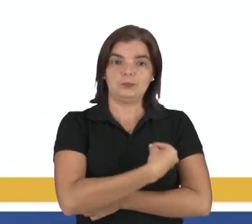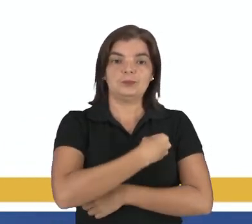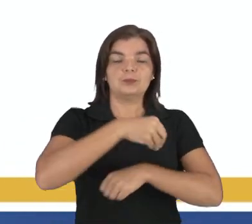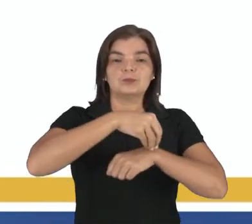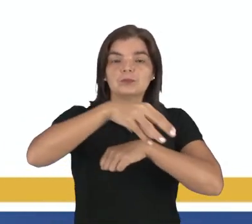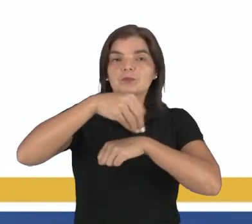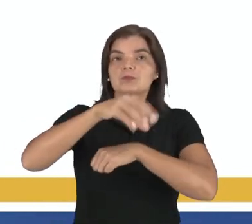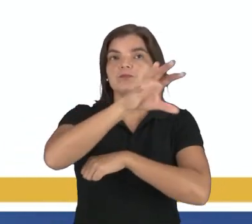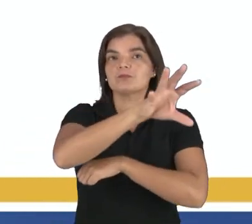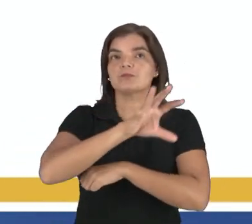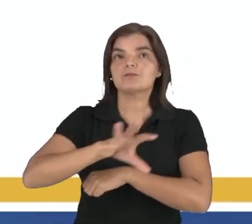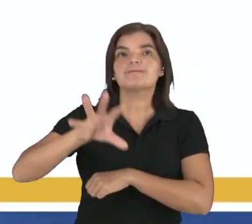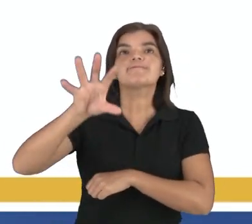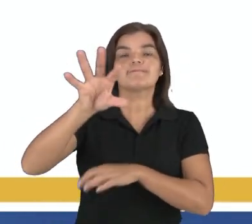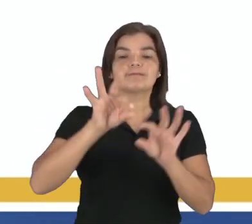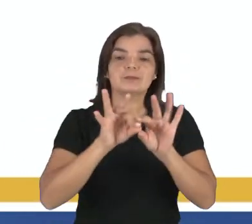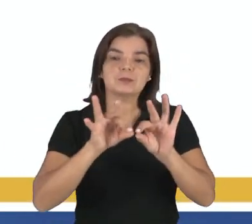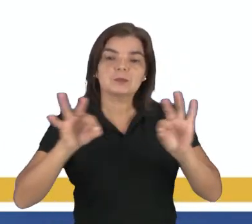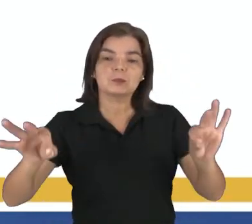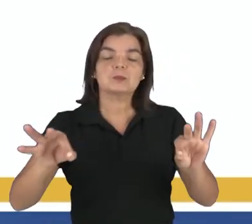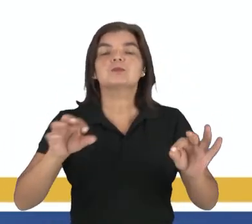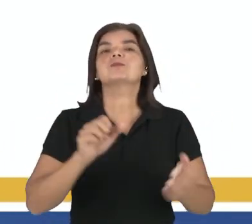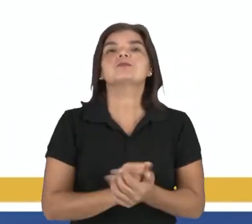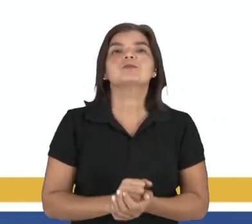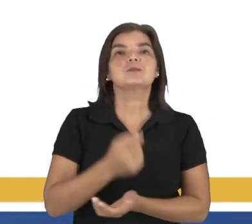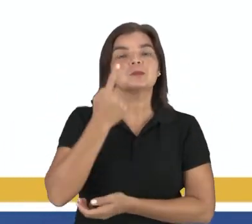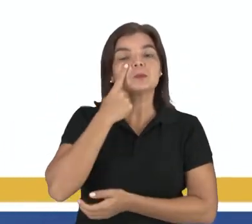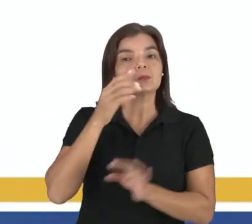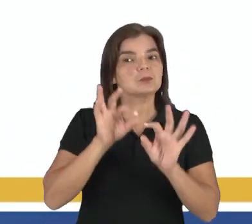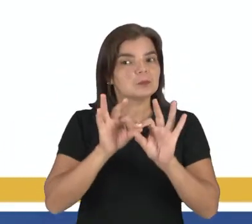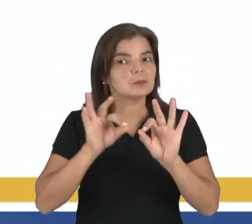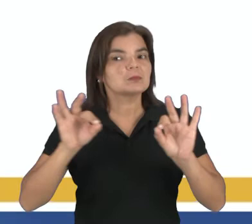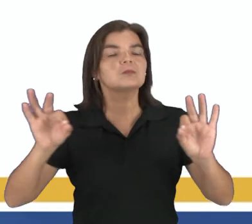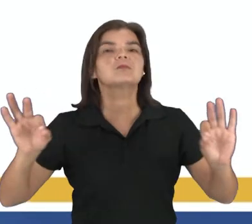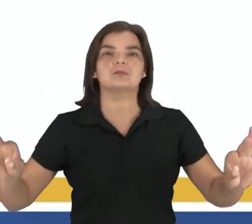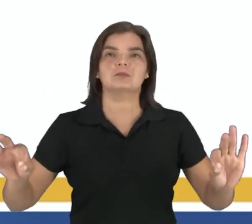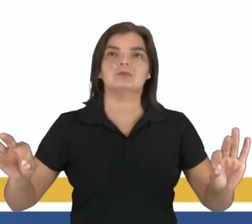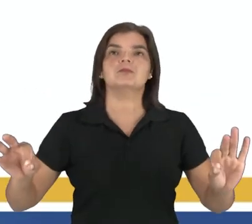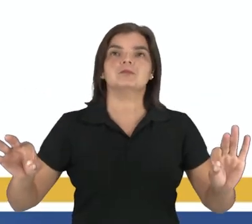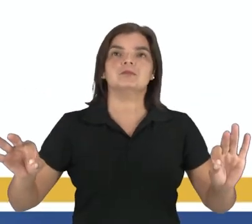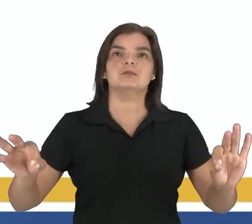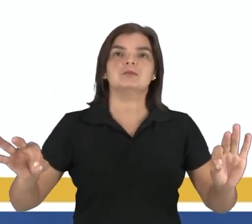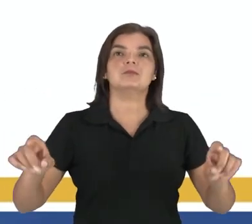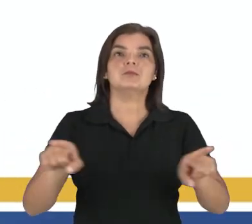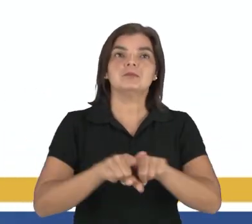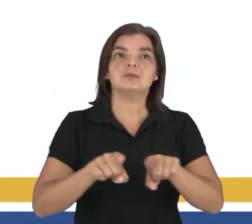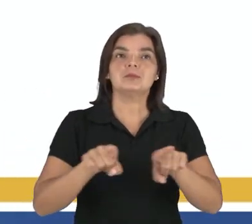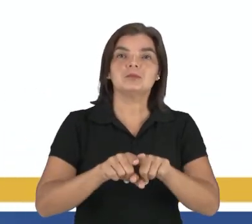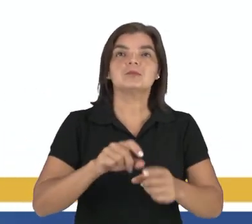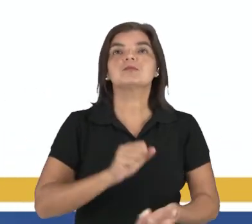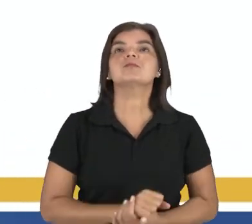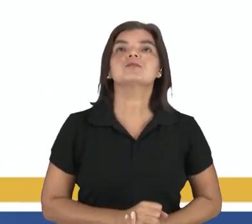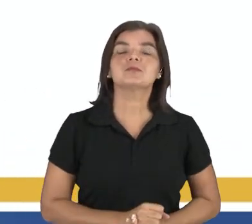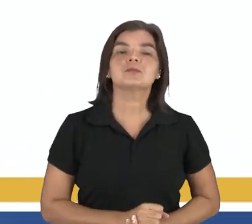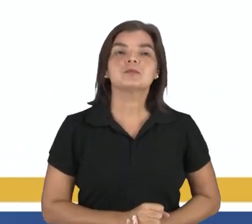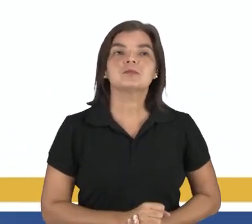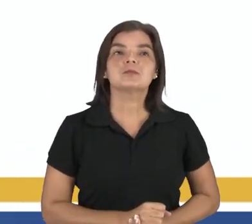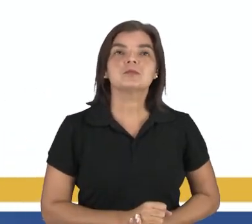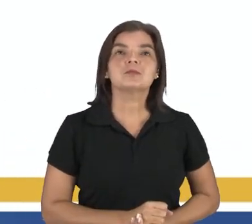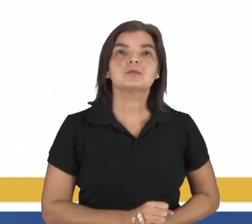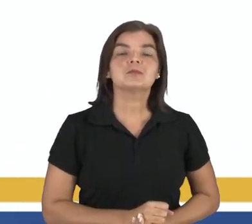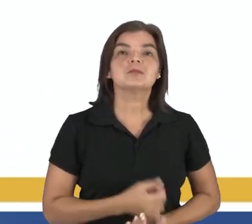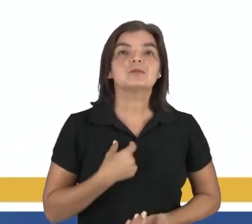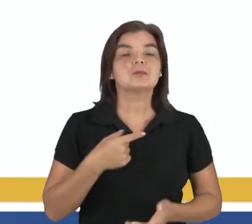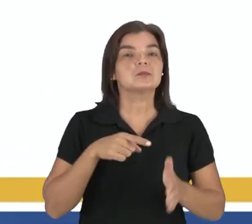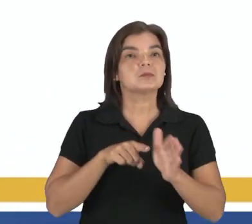habitantes, distribuídos em uma área, e aí vocês veem o tamanho dessa área, e aí vem